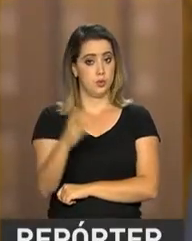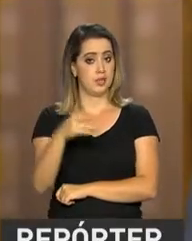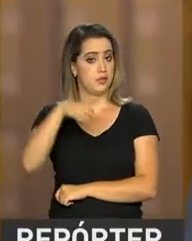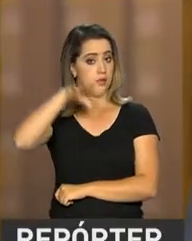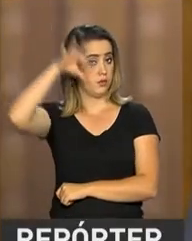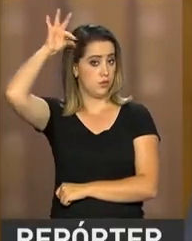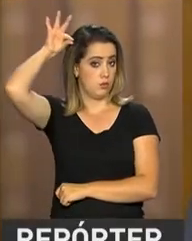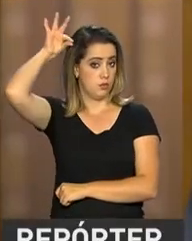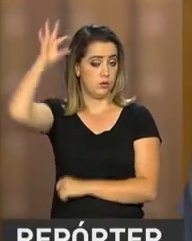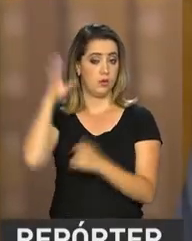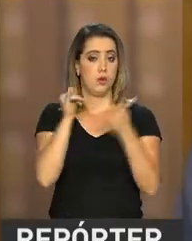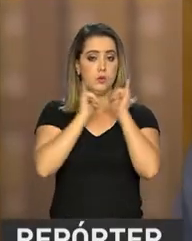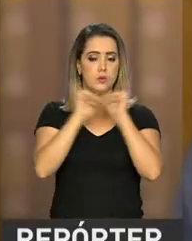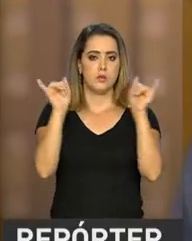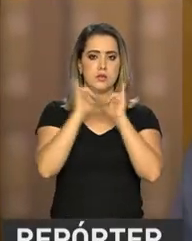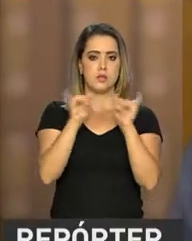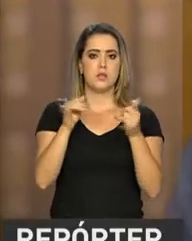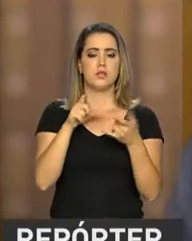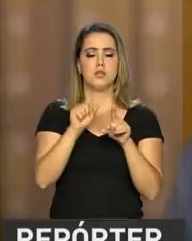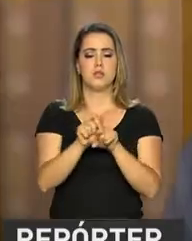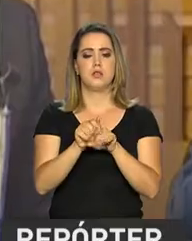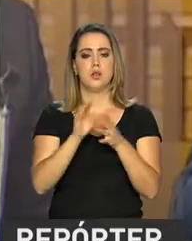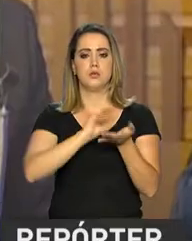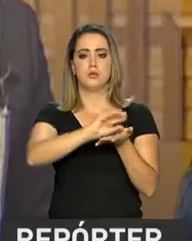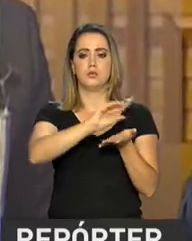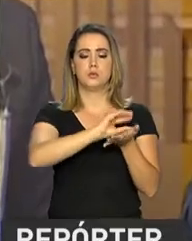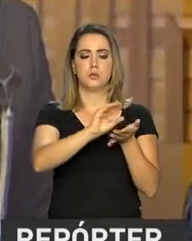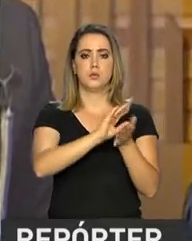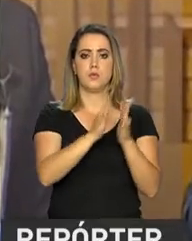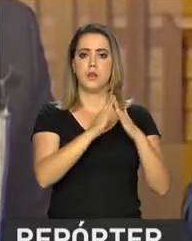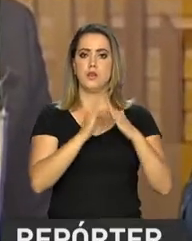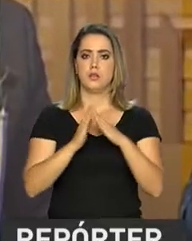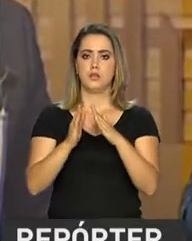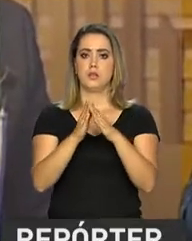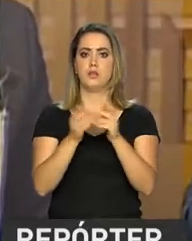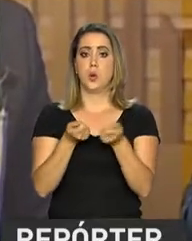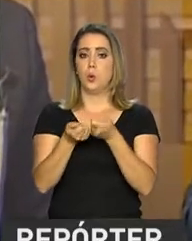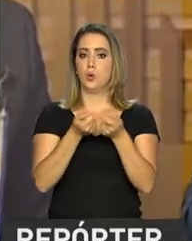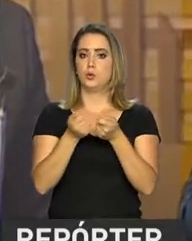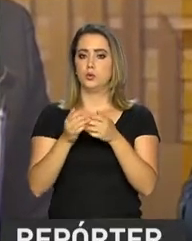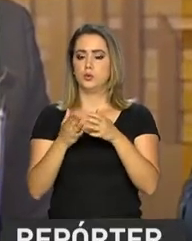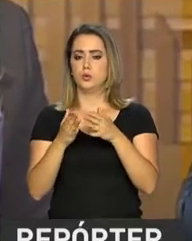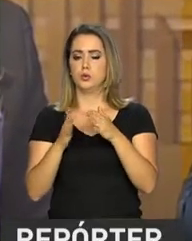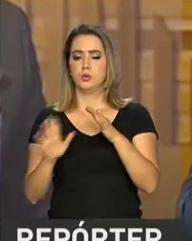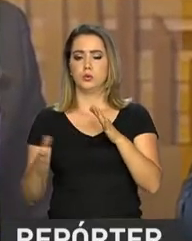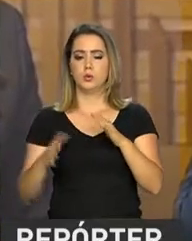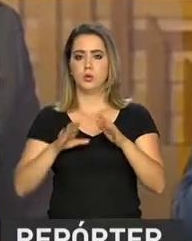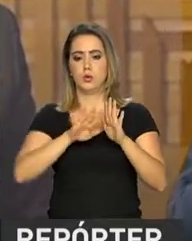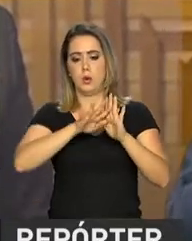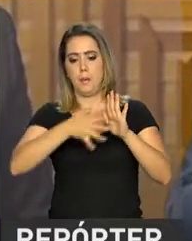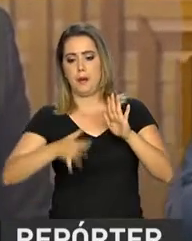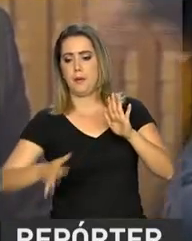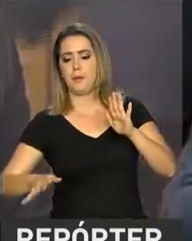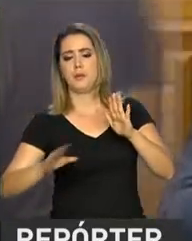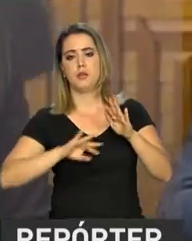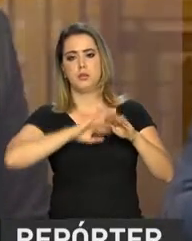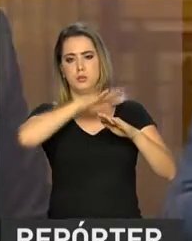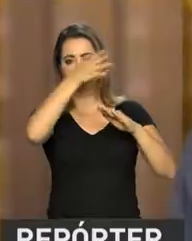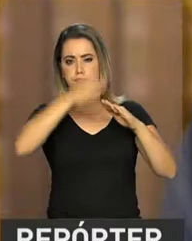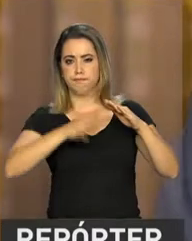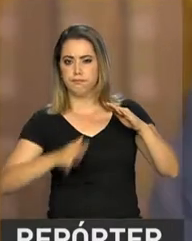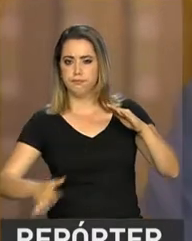araújo foram anunciados investimentos nas áreas de habitação contenção de encostas e saneamento no estado do rio de janeiro